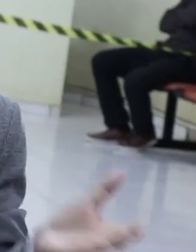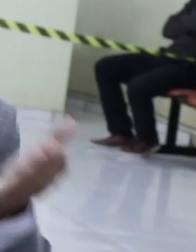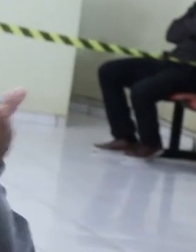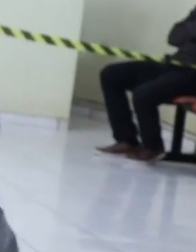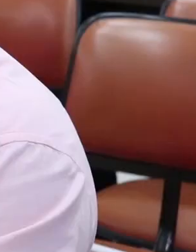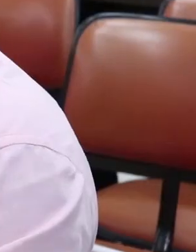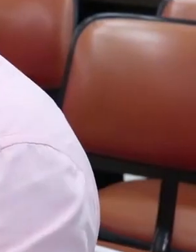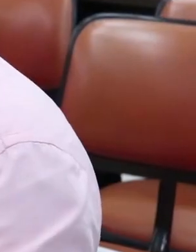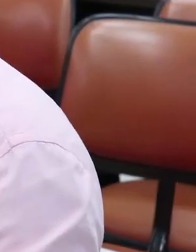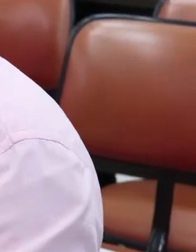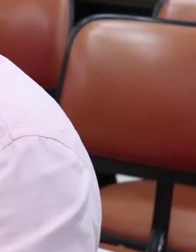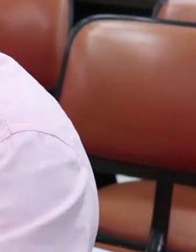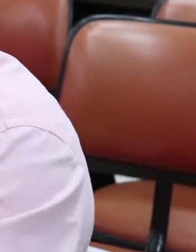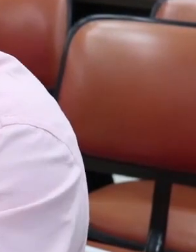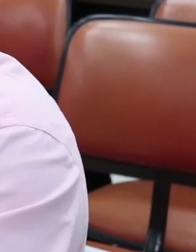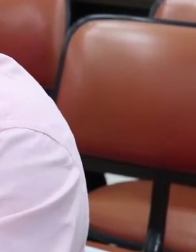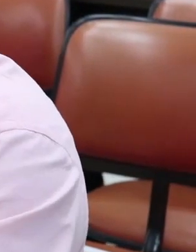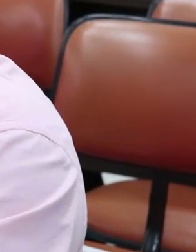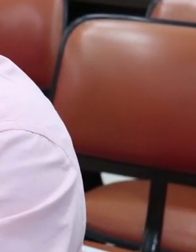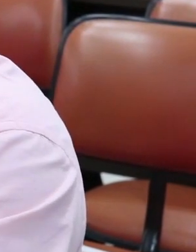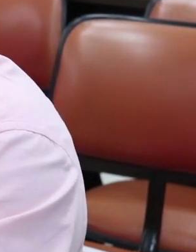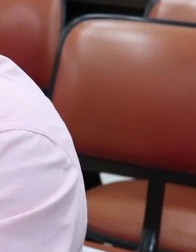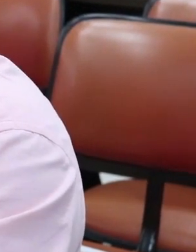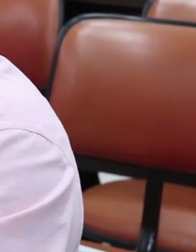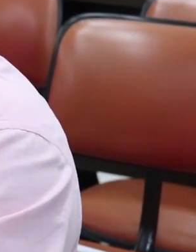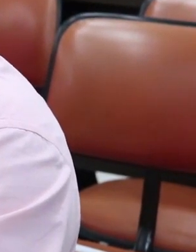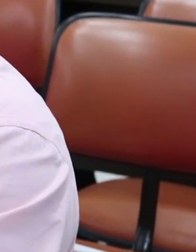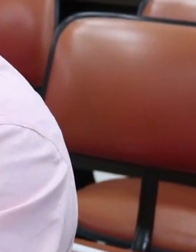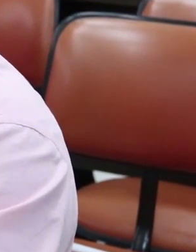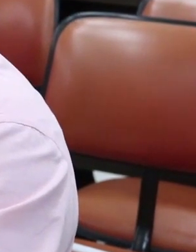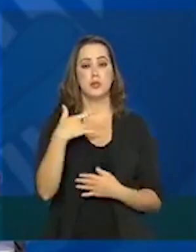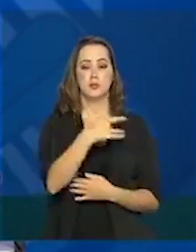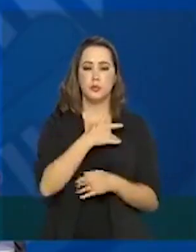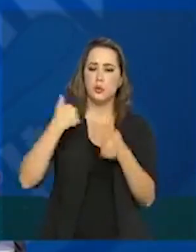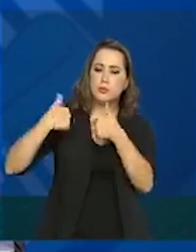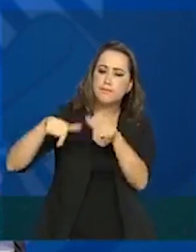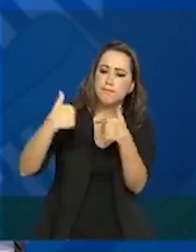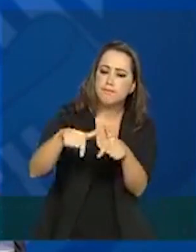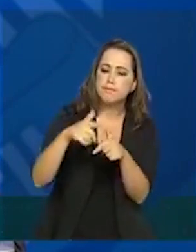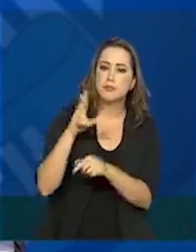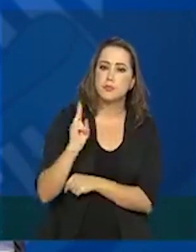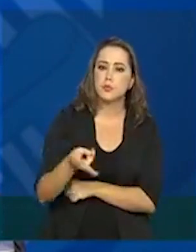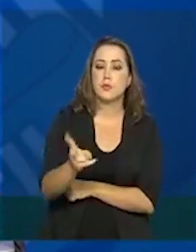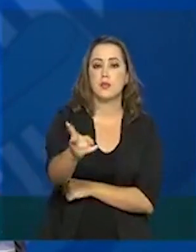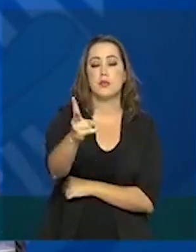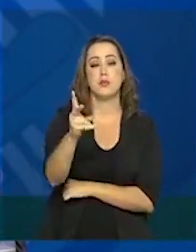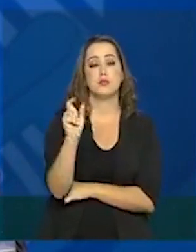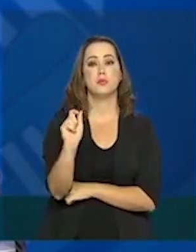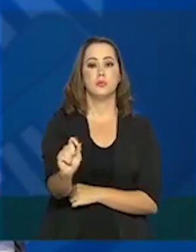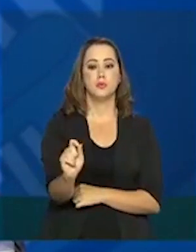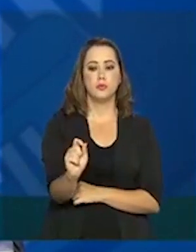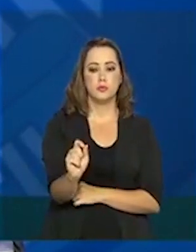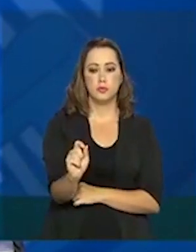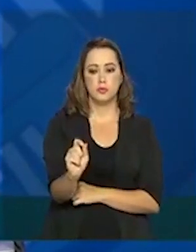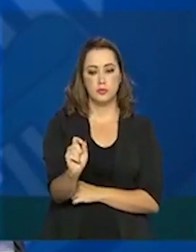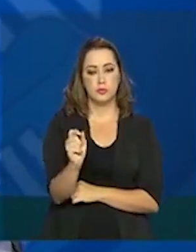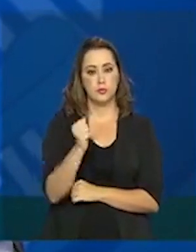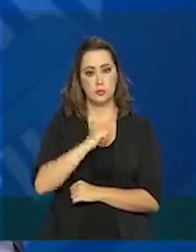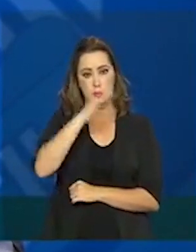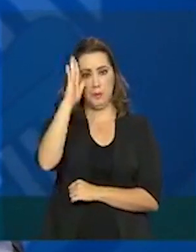teriam conhecimento já naquela reunião em que o assunto foi abordado é esse de uma entrevista coletiva em 18 de maio